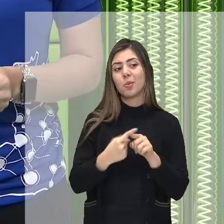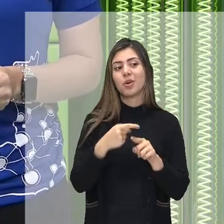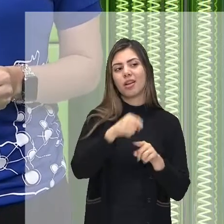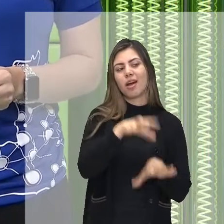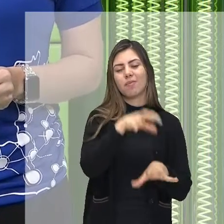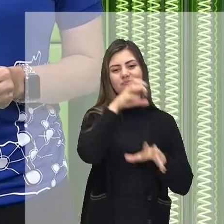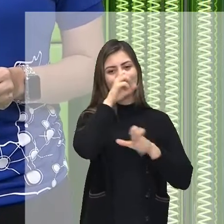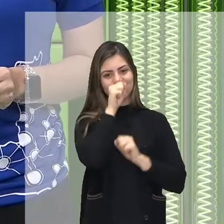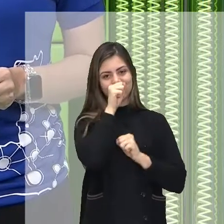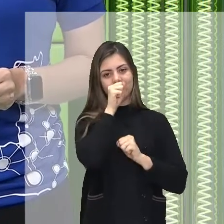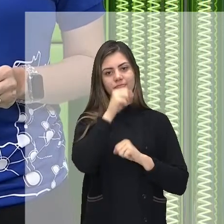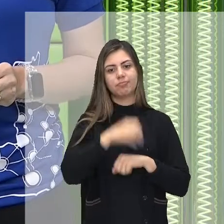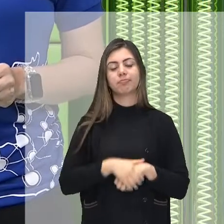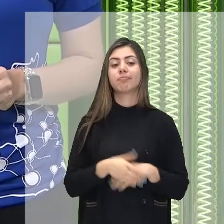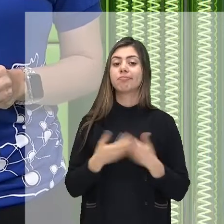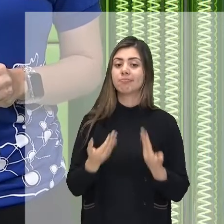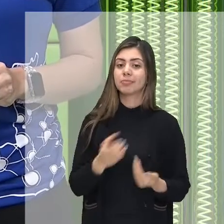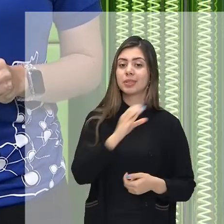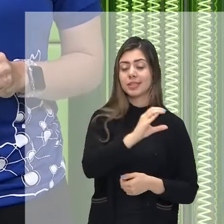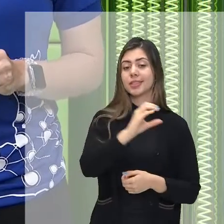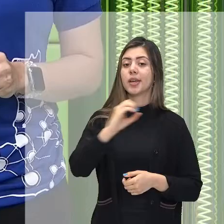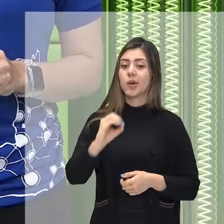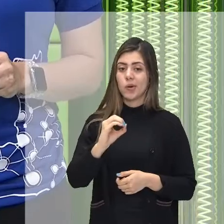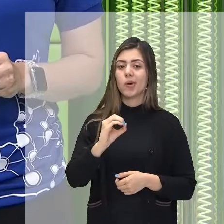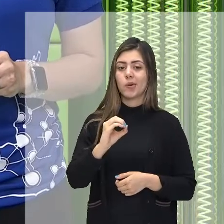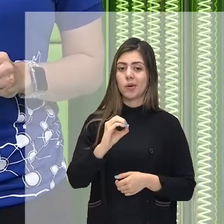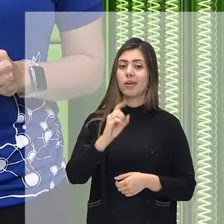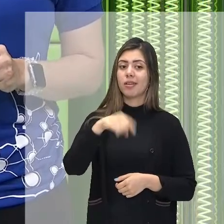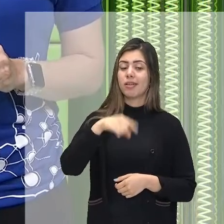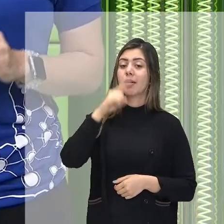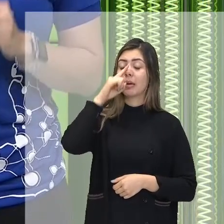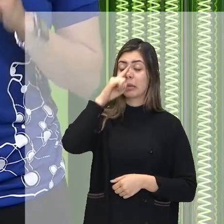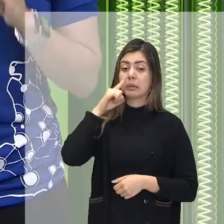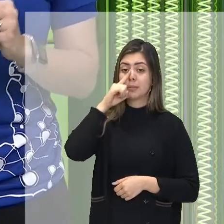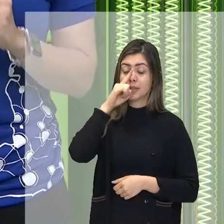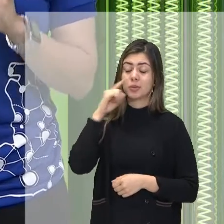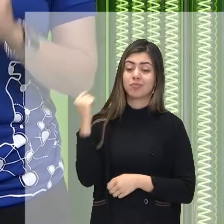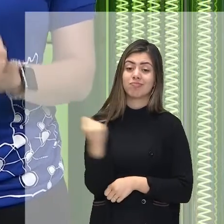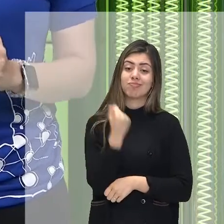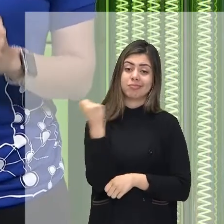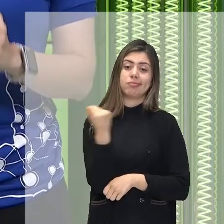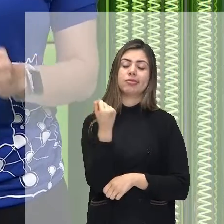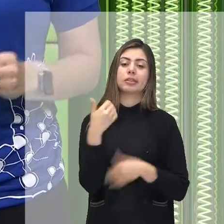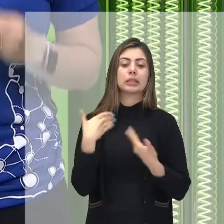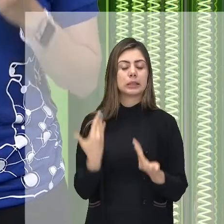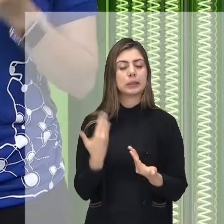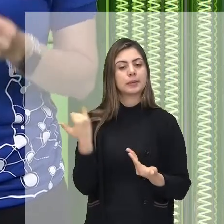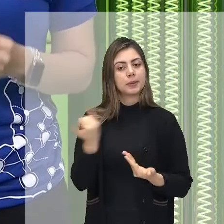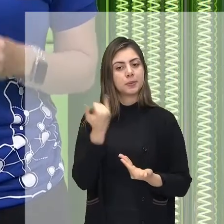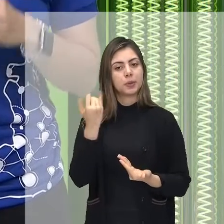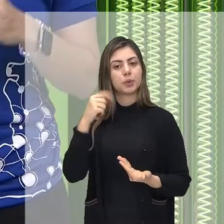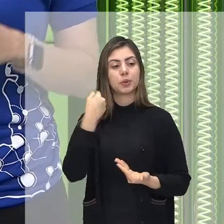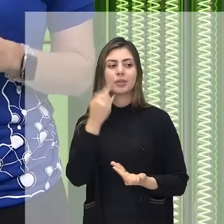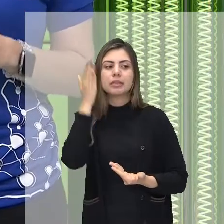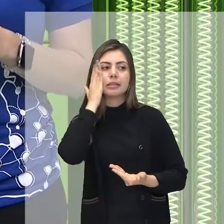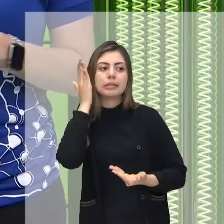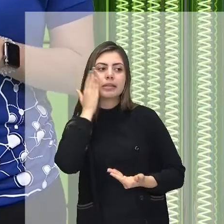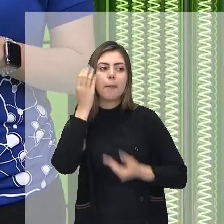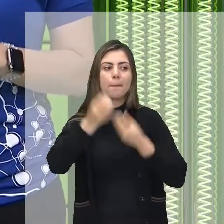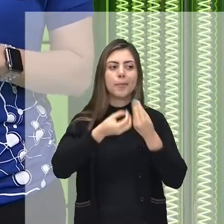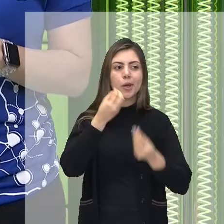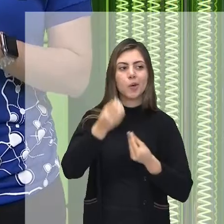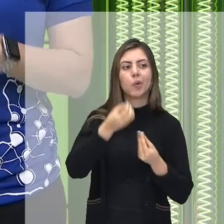Então, a questão do monóxido de carbono é bem grave, né? Então, é por isso que é importante a gente conhecer, a gente